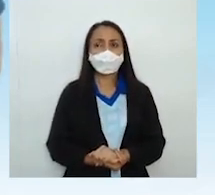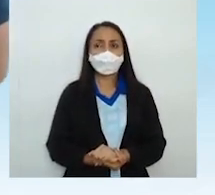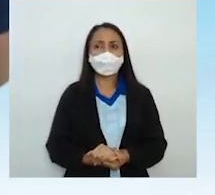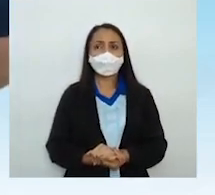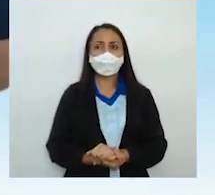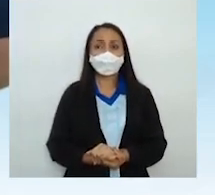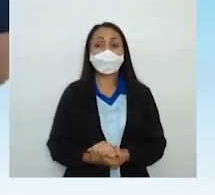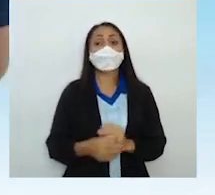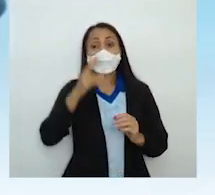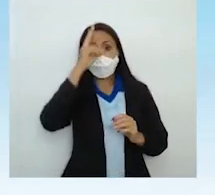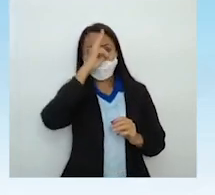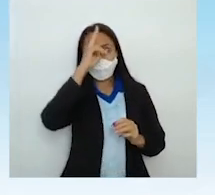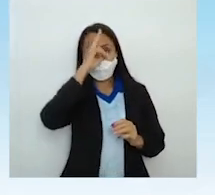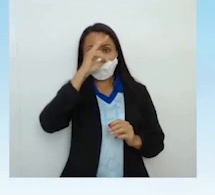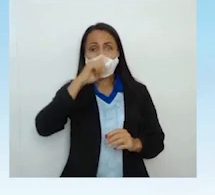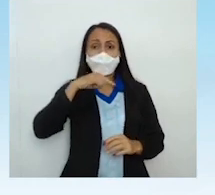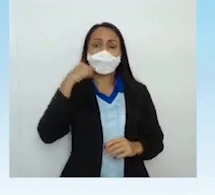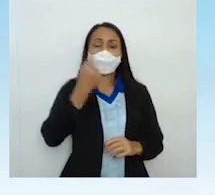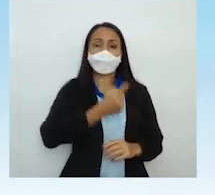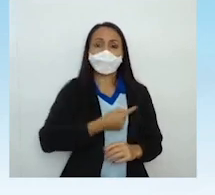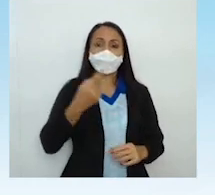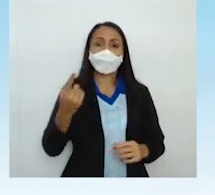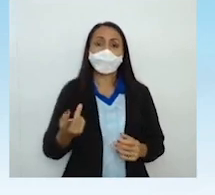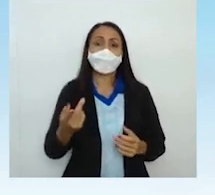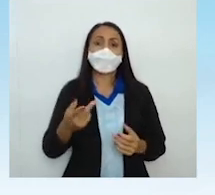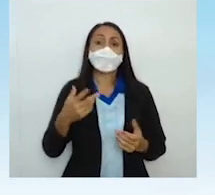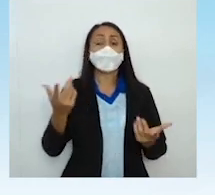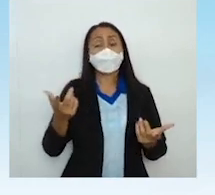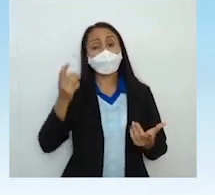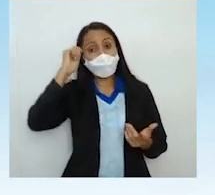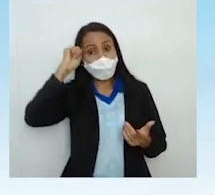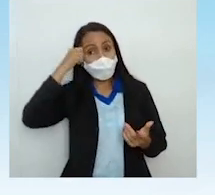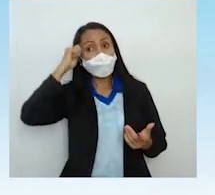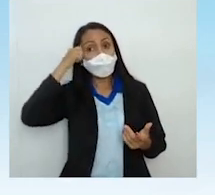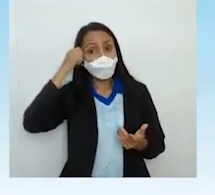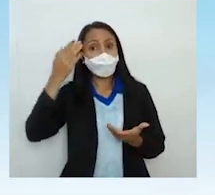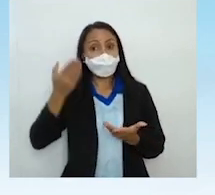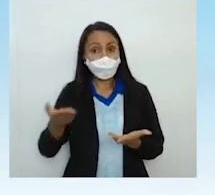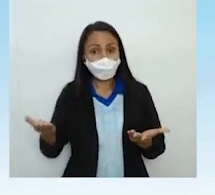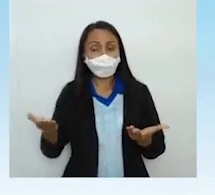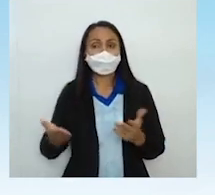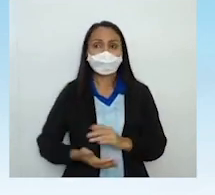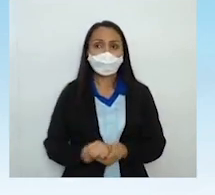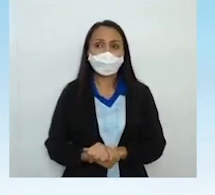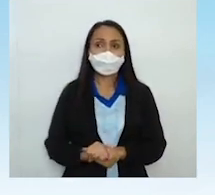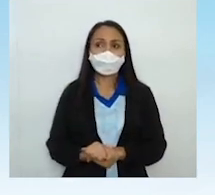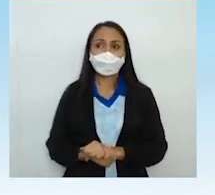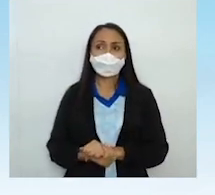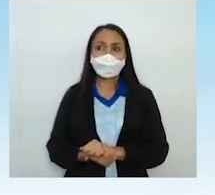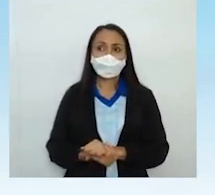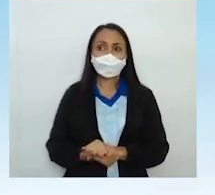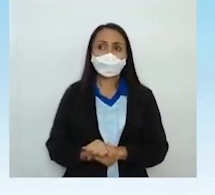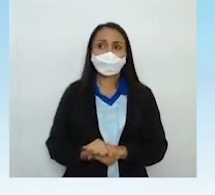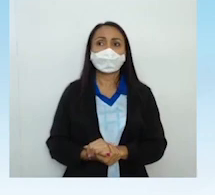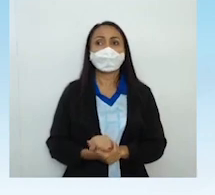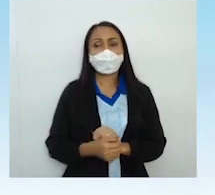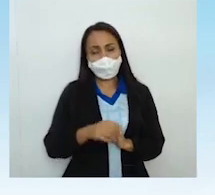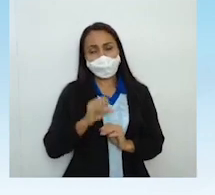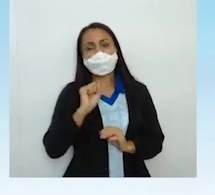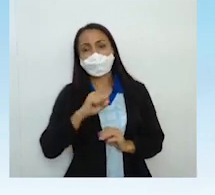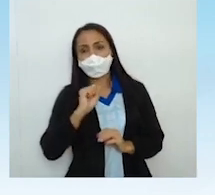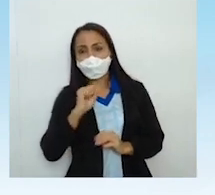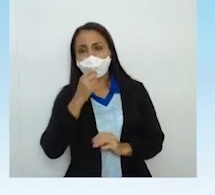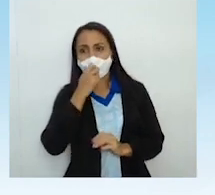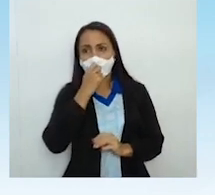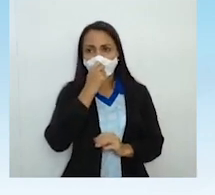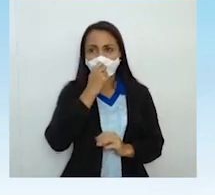convidar. E lembrar que nós destacamos Henrique Dias porque ele era negro. É por isso, Felipe Camarão era índio, né?